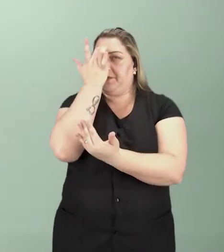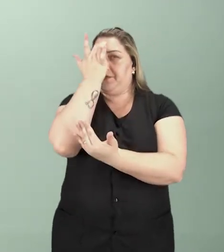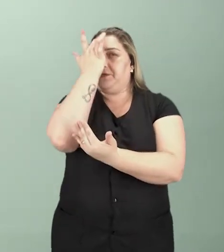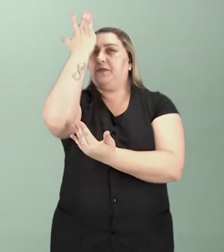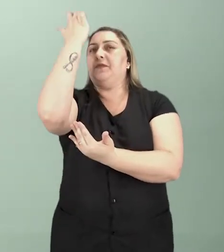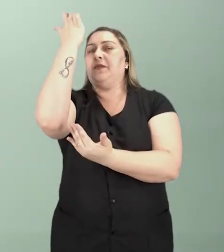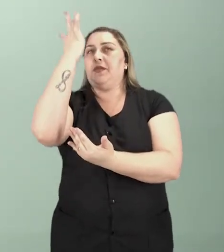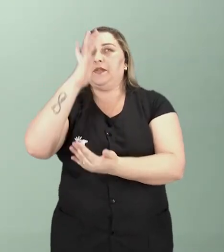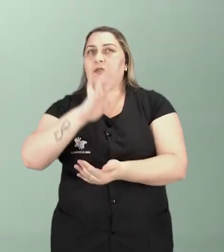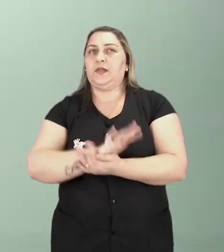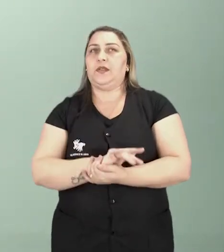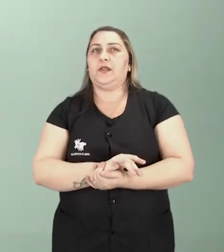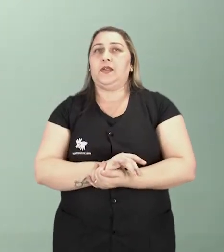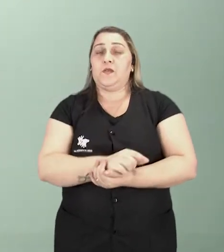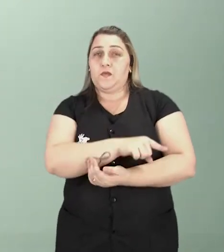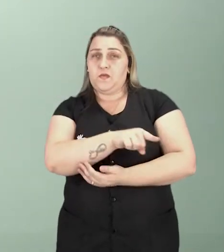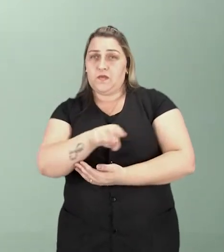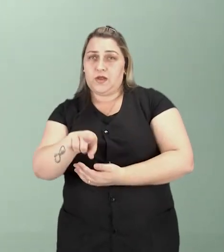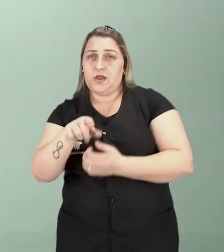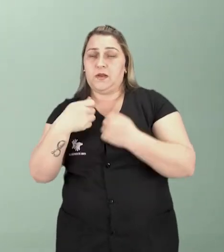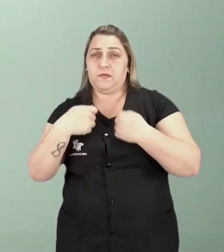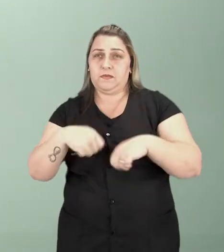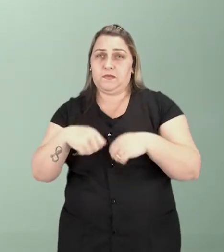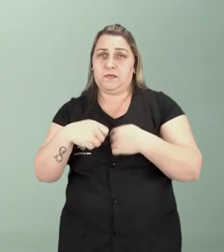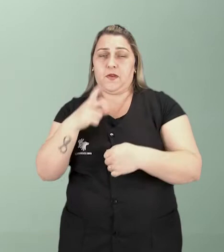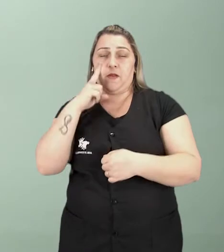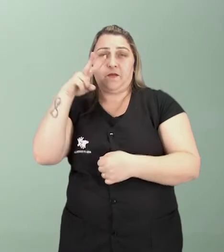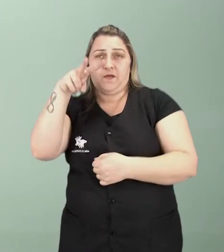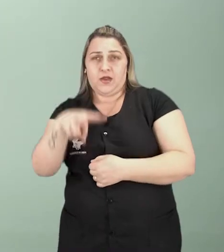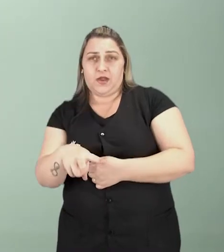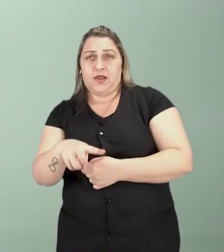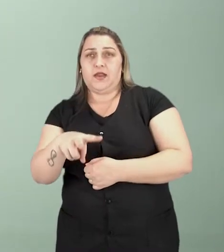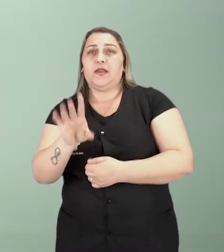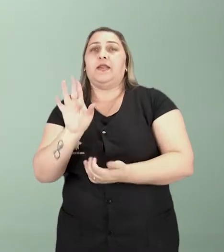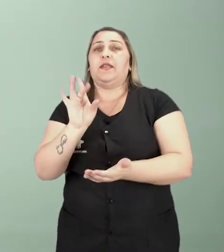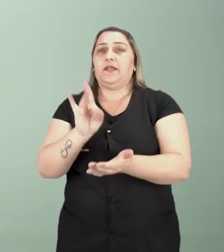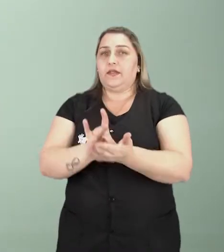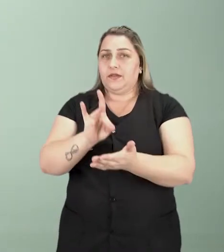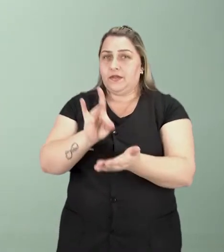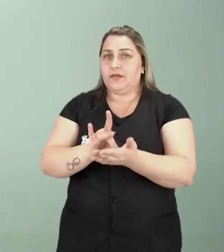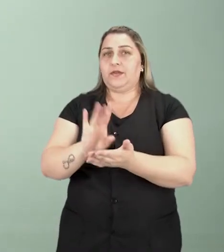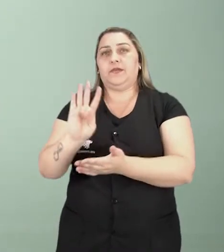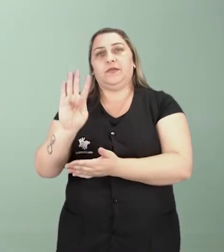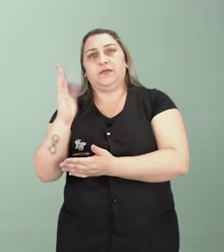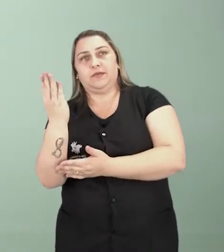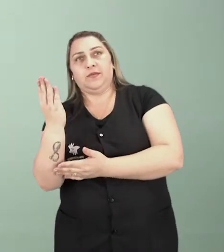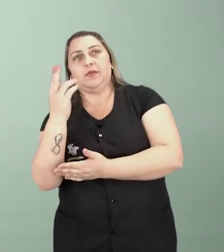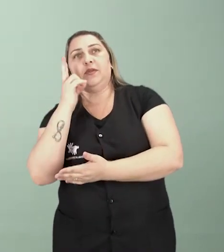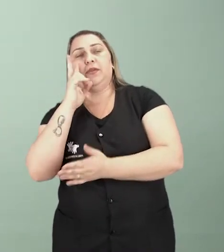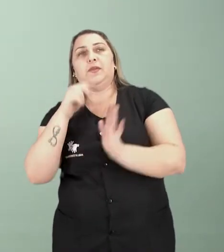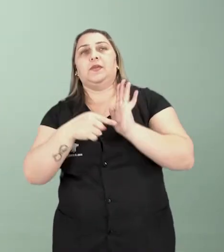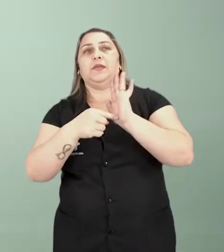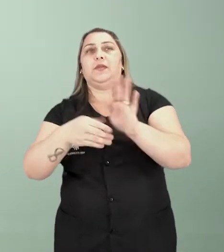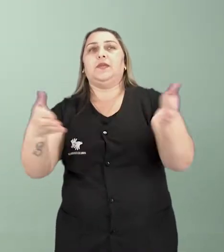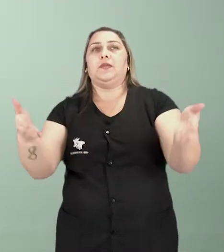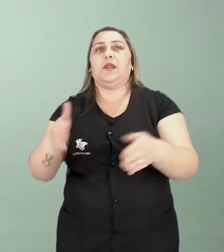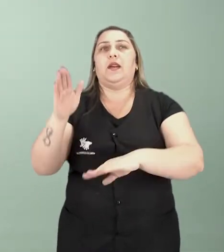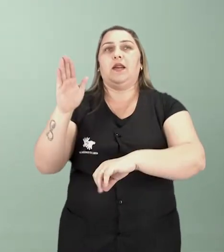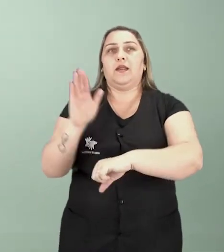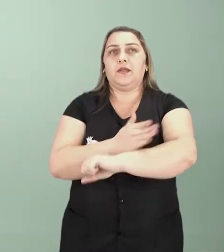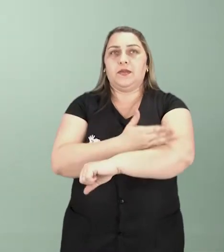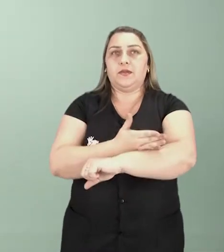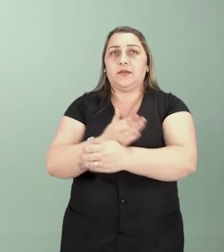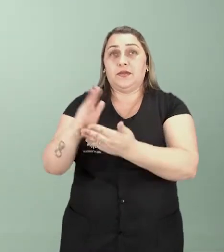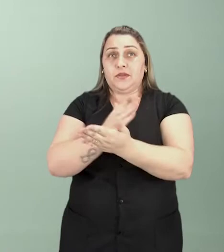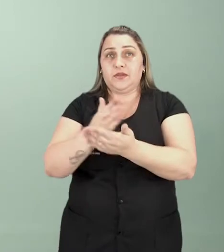vem muito fácil, vocês têm que verificar se essa informação se ela é confiável ou não. E eu vou apresentar agora para vocês algumas maneiras